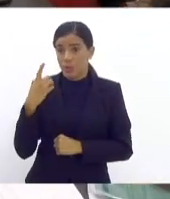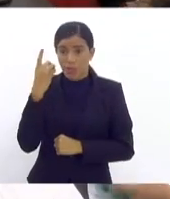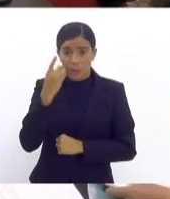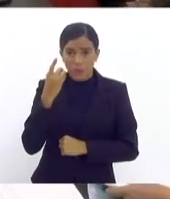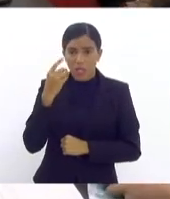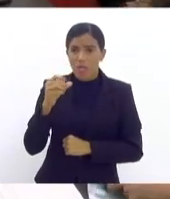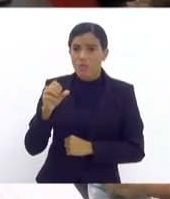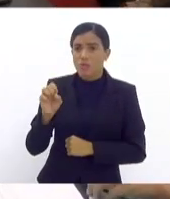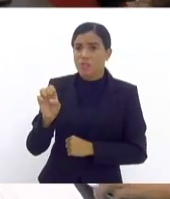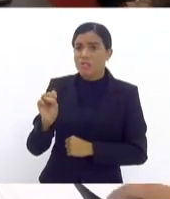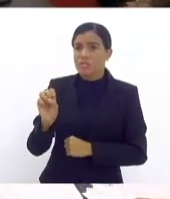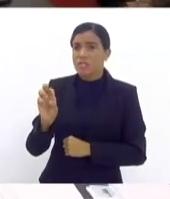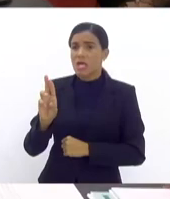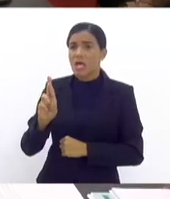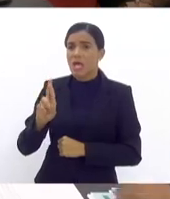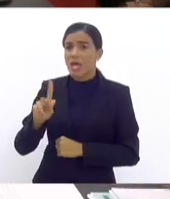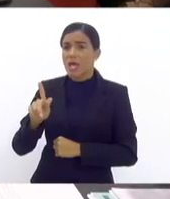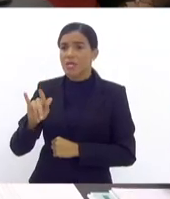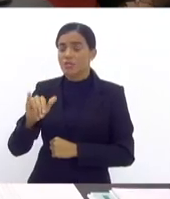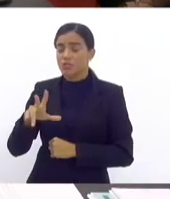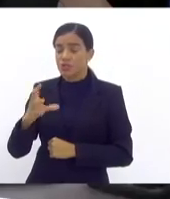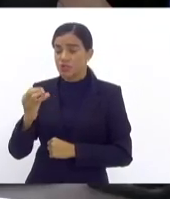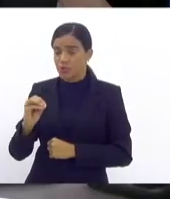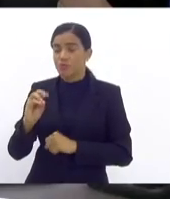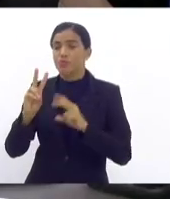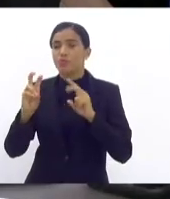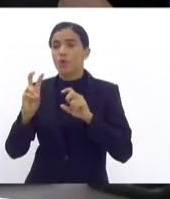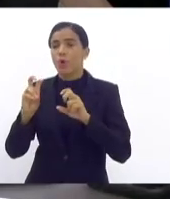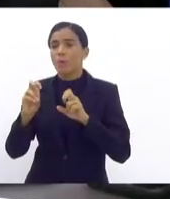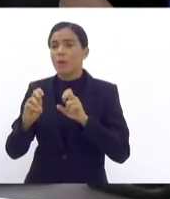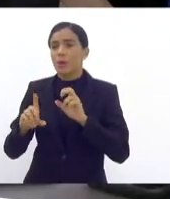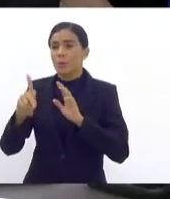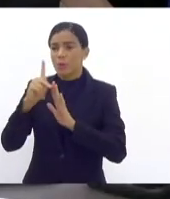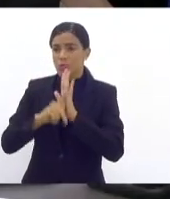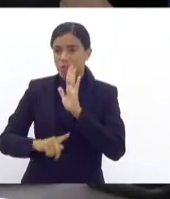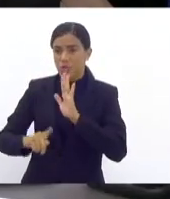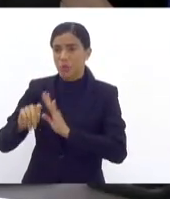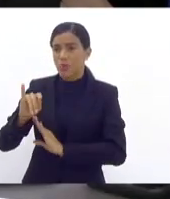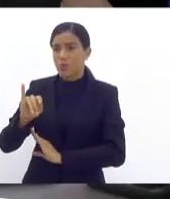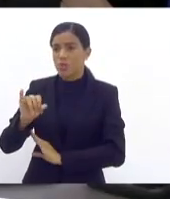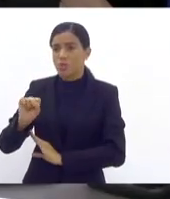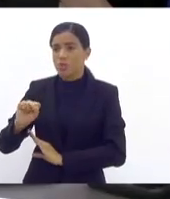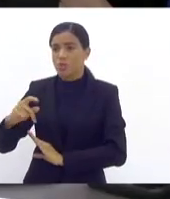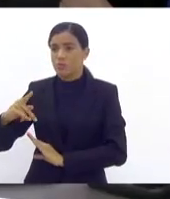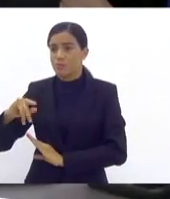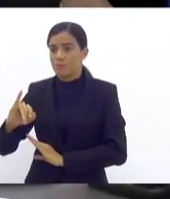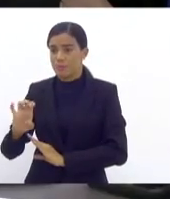o projeto de lei do ISP, eu acho que não deveria ser citado